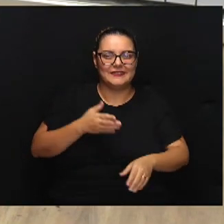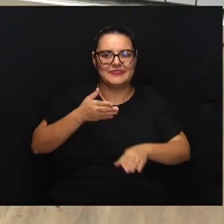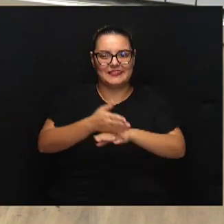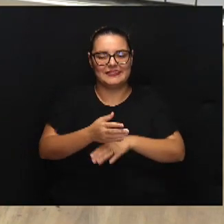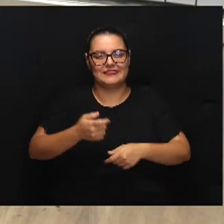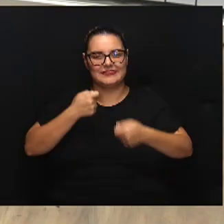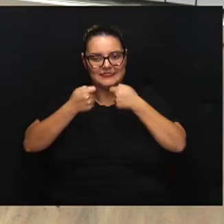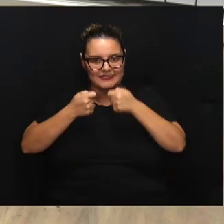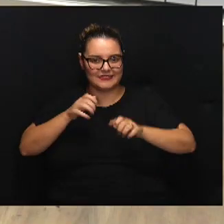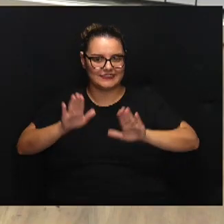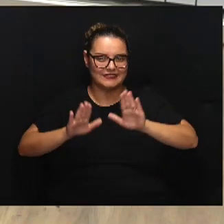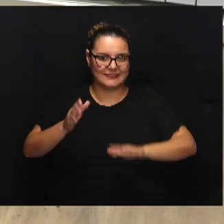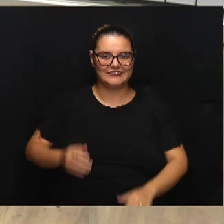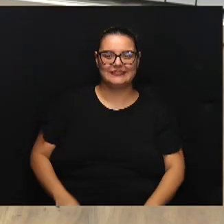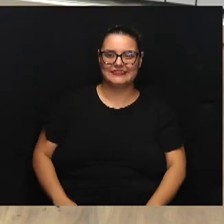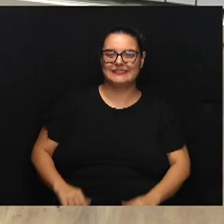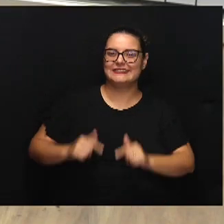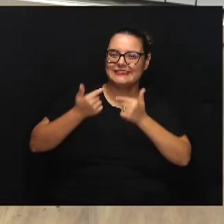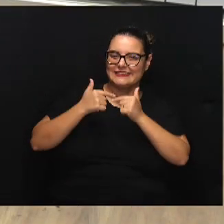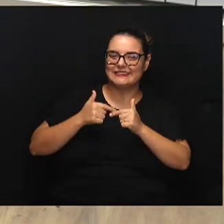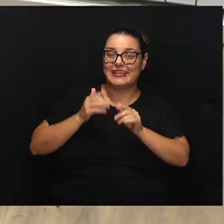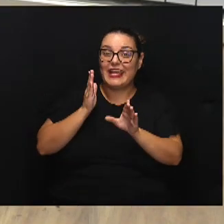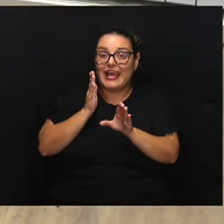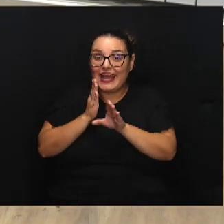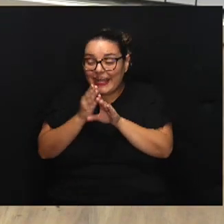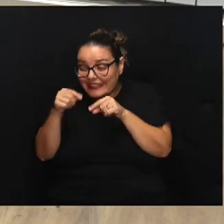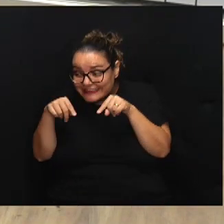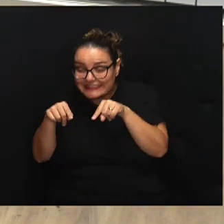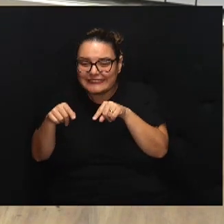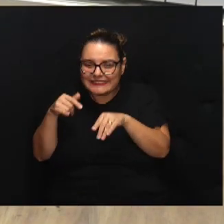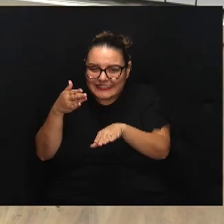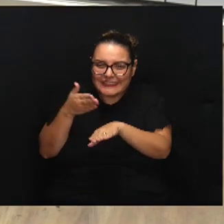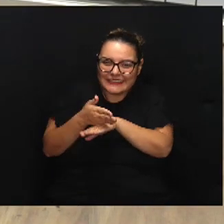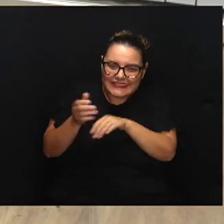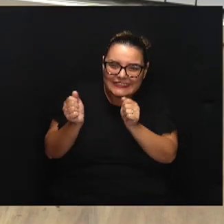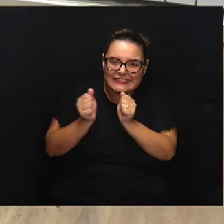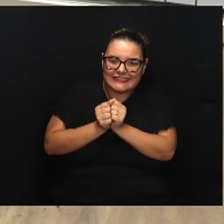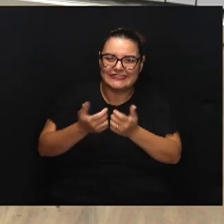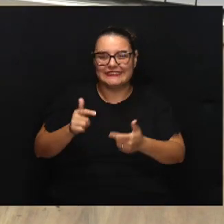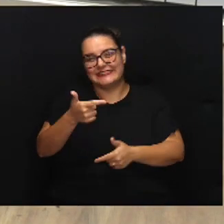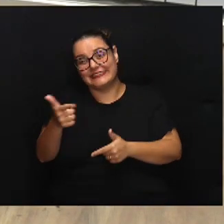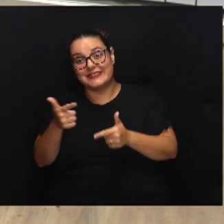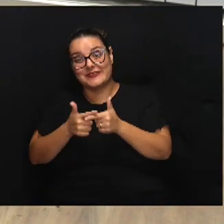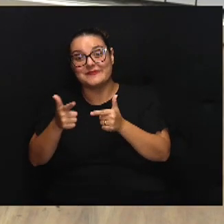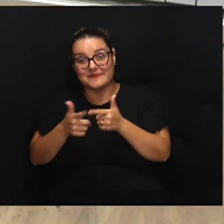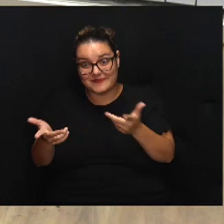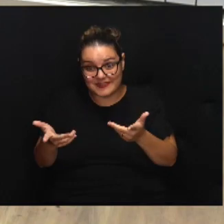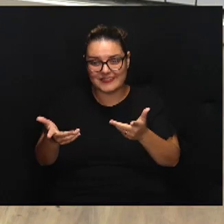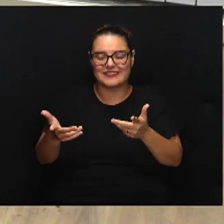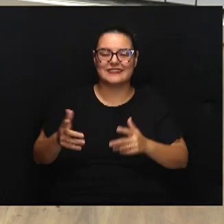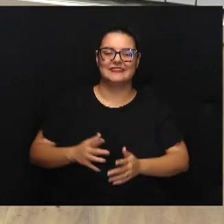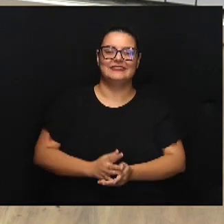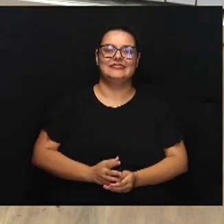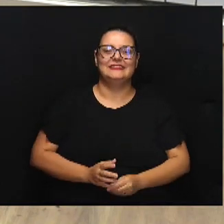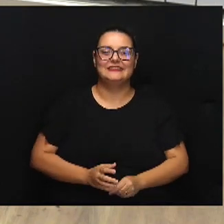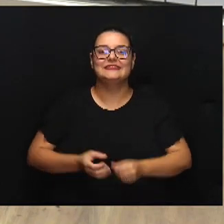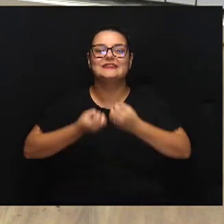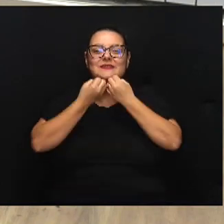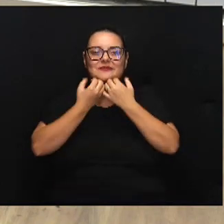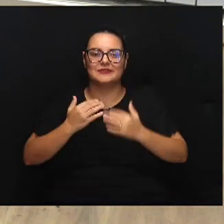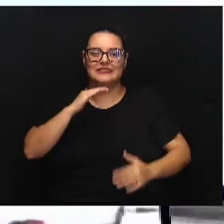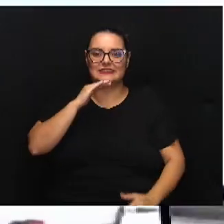Questão de Ordem. Achei um cantinho aqui para participar sem muita interferência. Então, boa